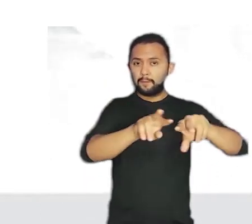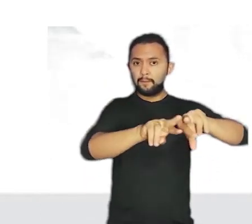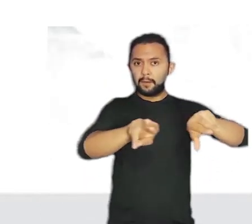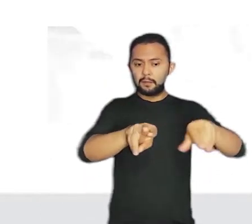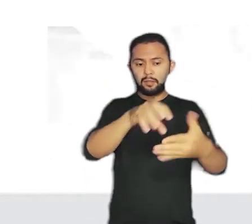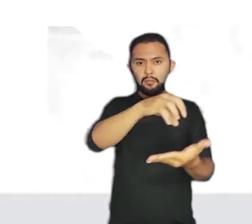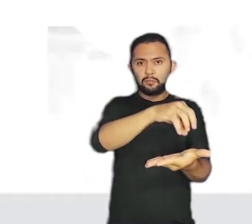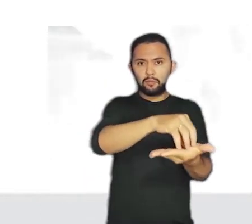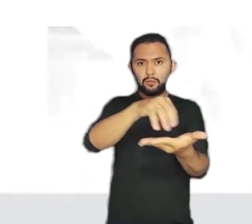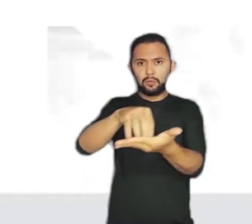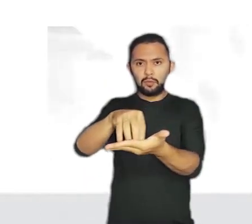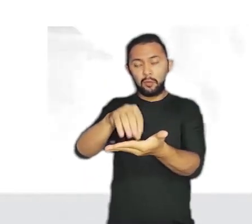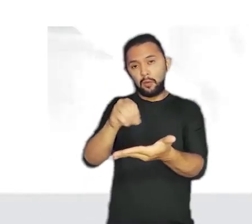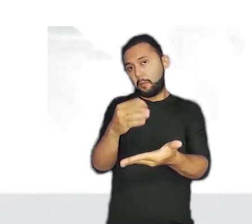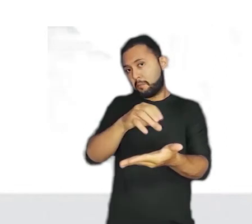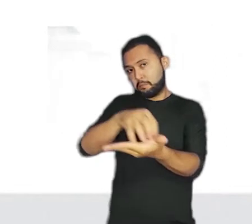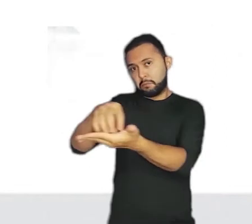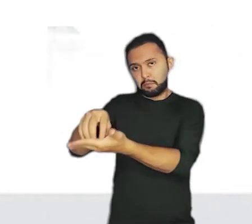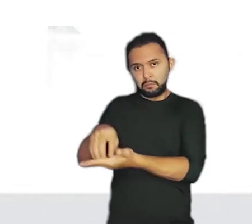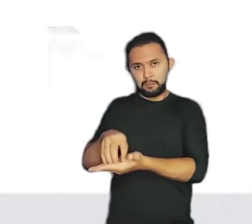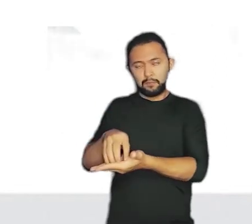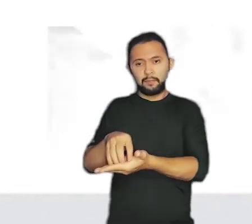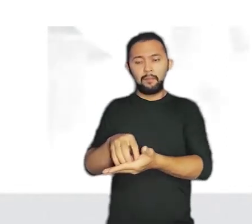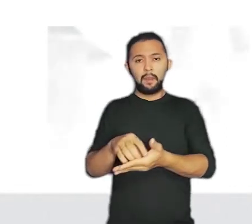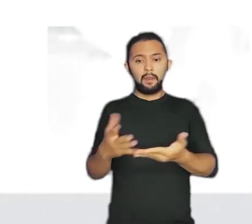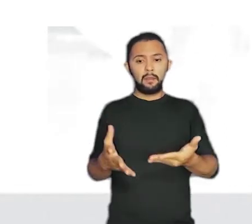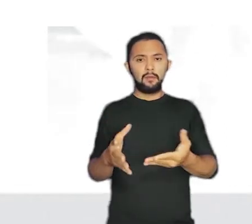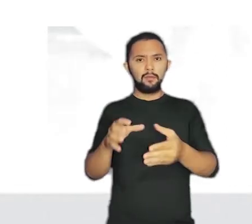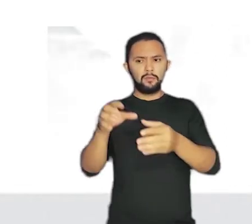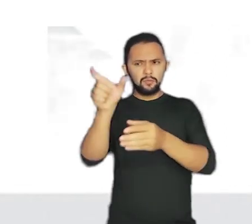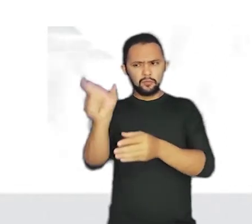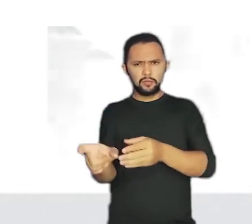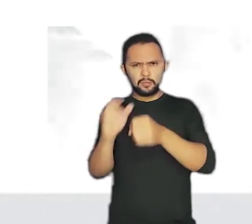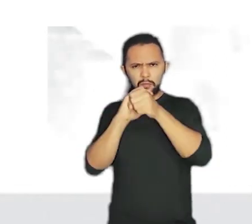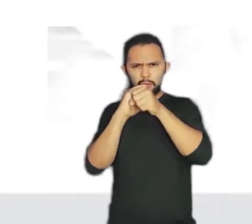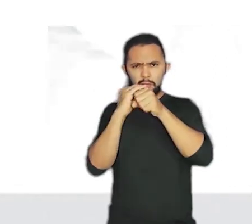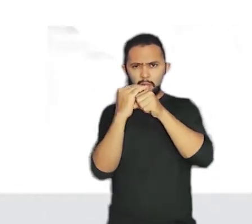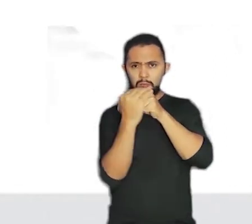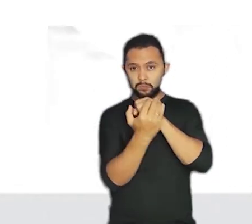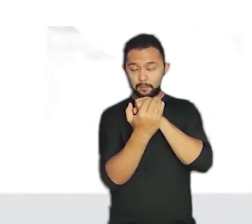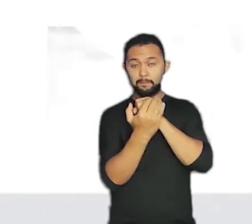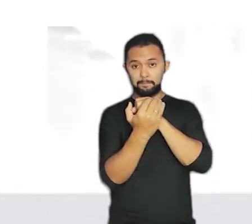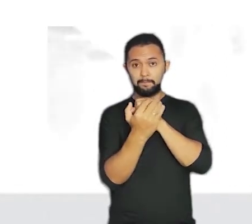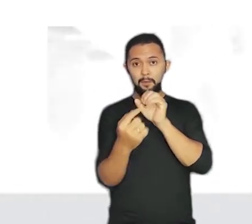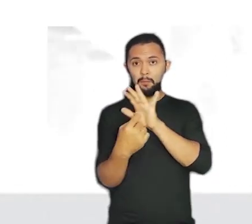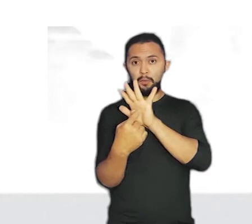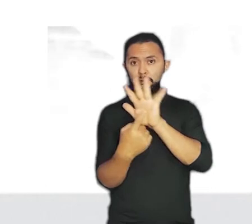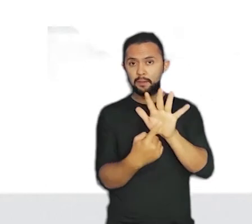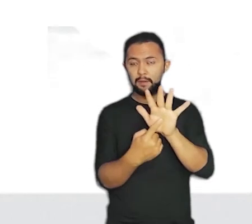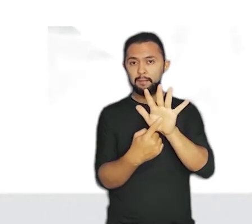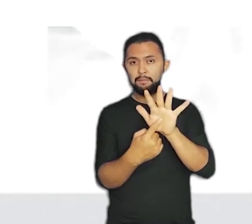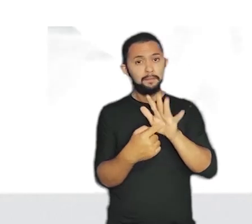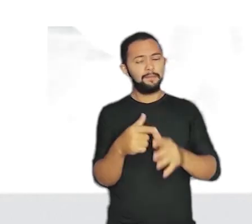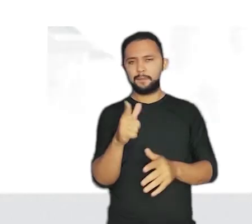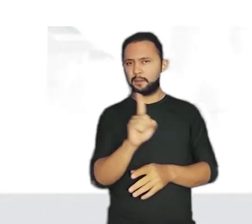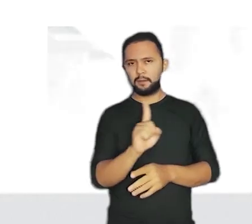apresenta 2 ou mais núcleos. Sujeito oculto ou desinencial, ele não vai aparecer de forma clara, não vai aparecer de forma explícita,